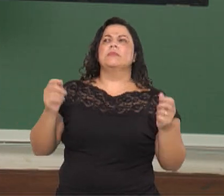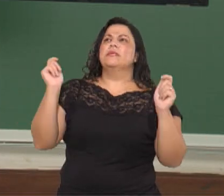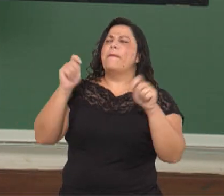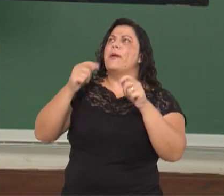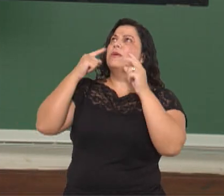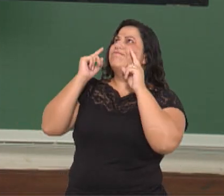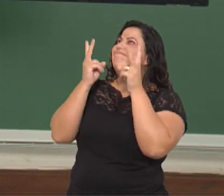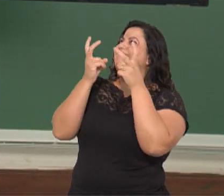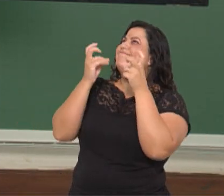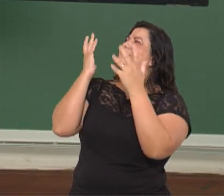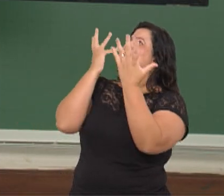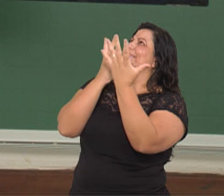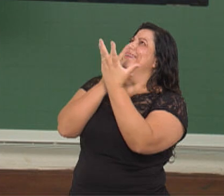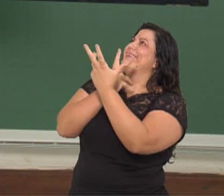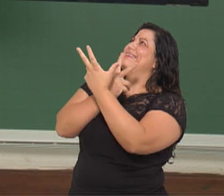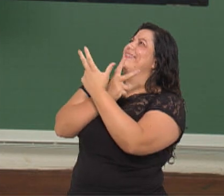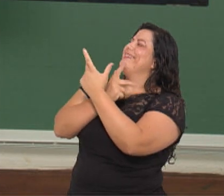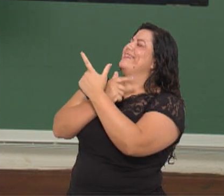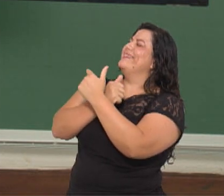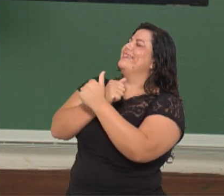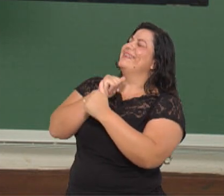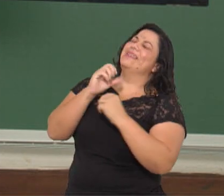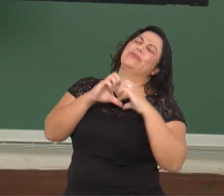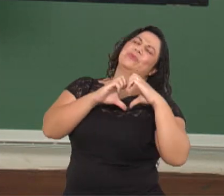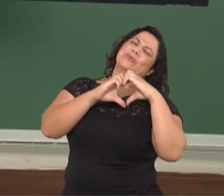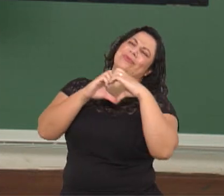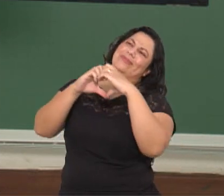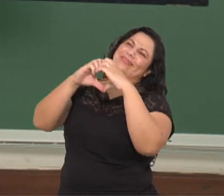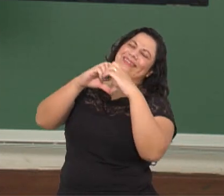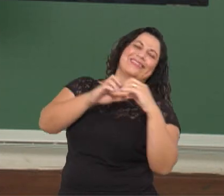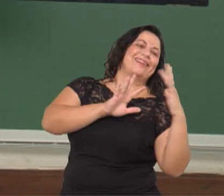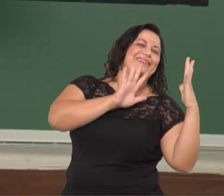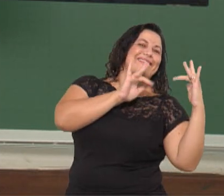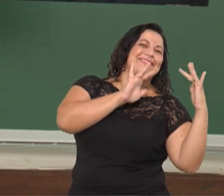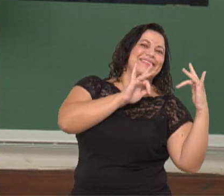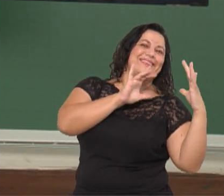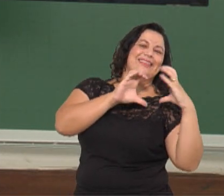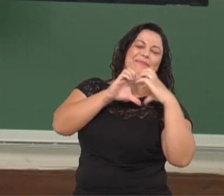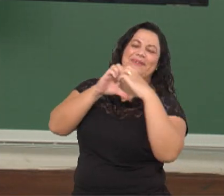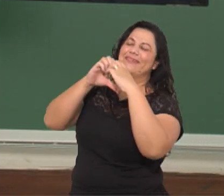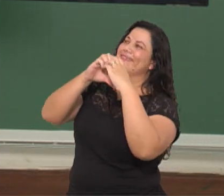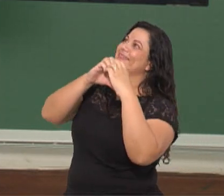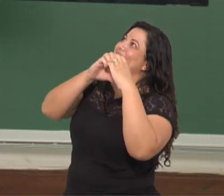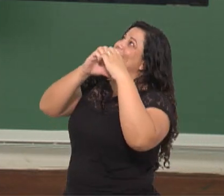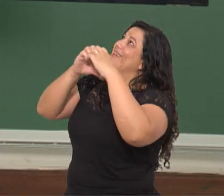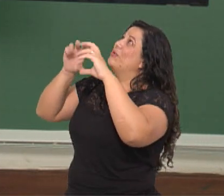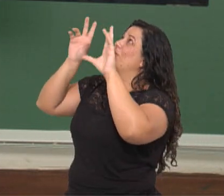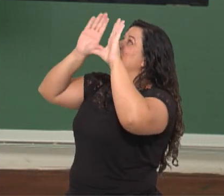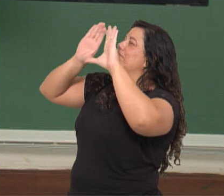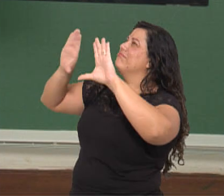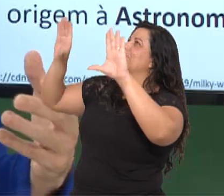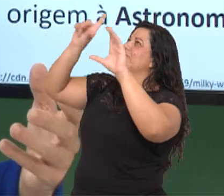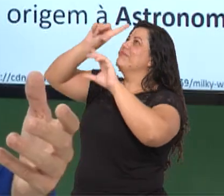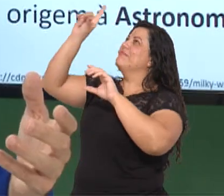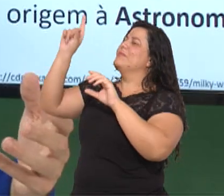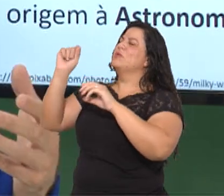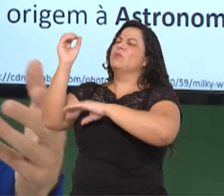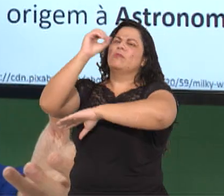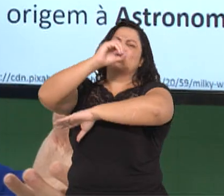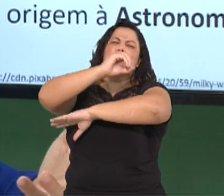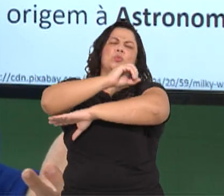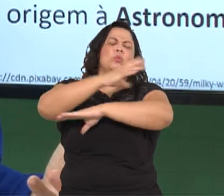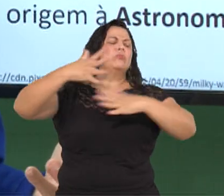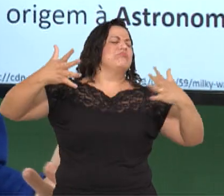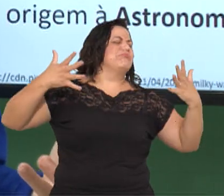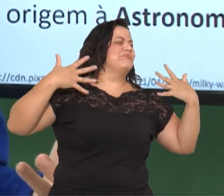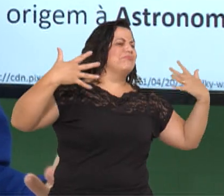olhar, achar bonito, os namorados olhando a lua, a gente brincando e vendo o sol e sentindo o calor dele.